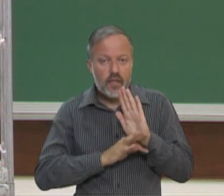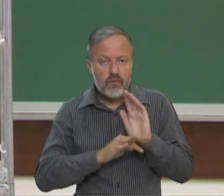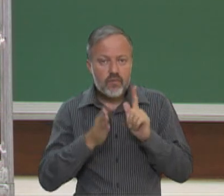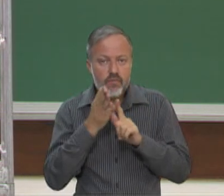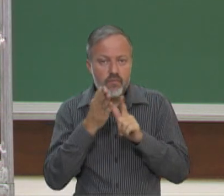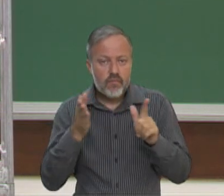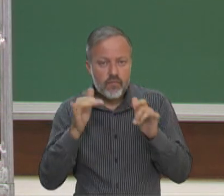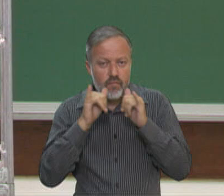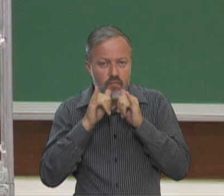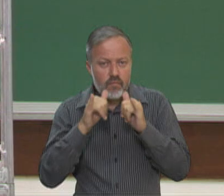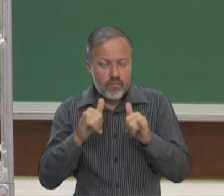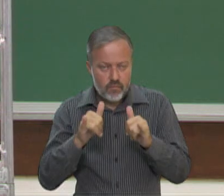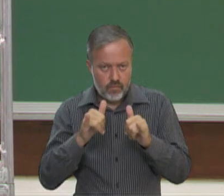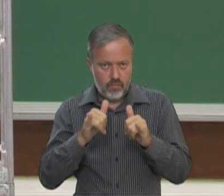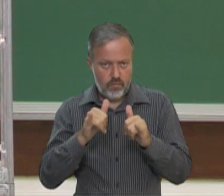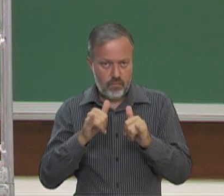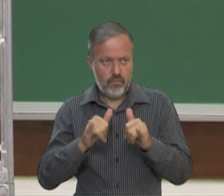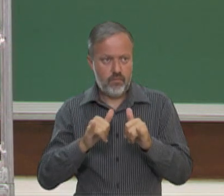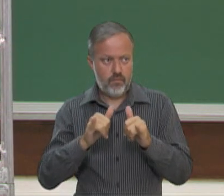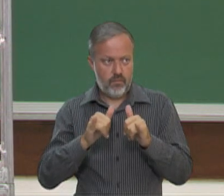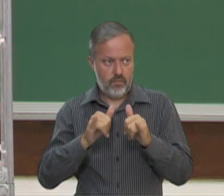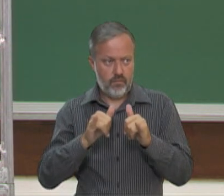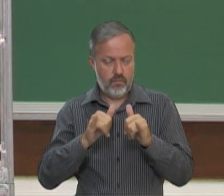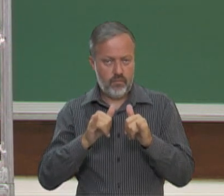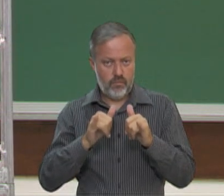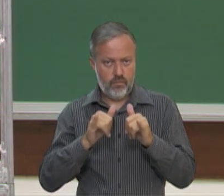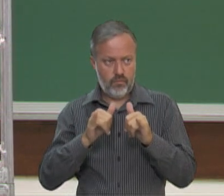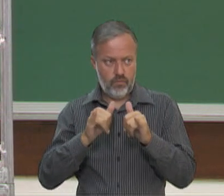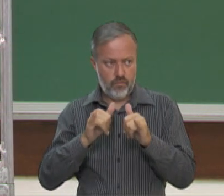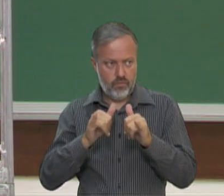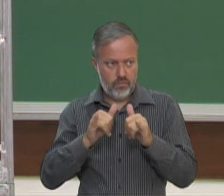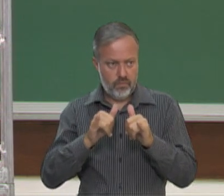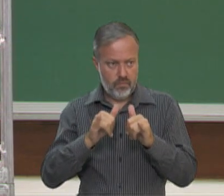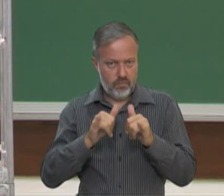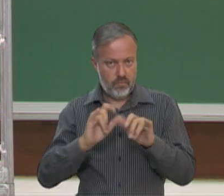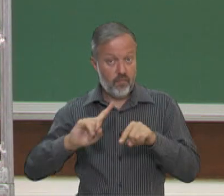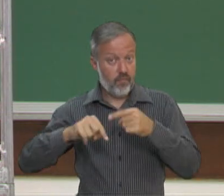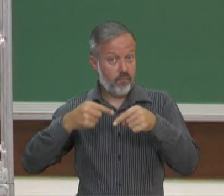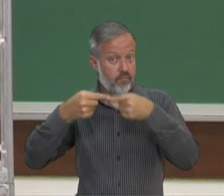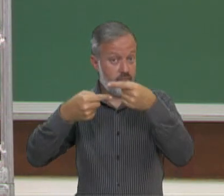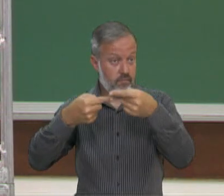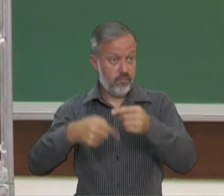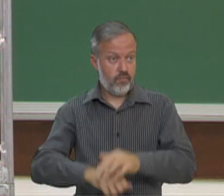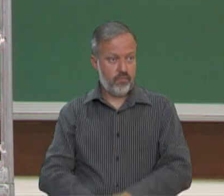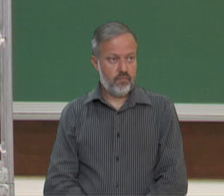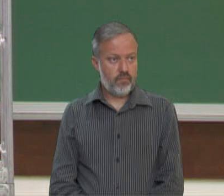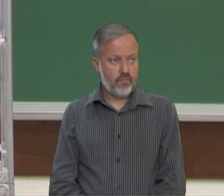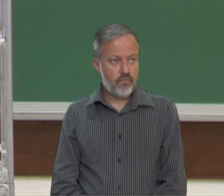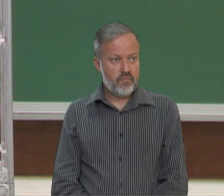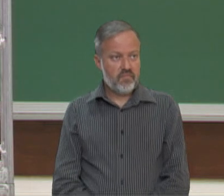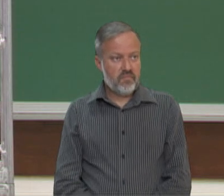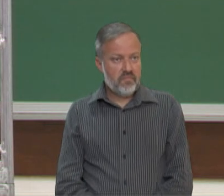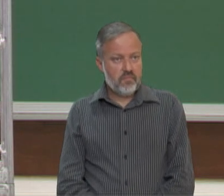gente lê toda a informação em si desenvolvida, ok?